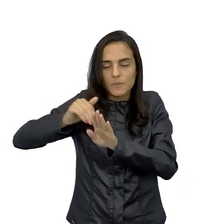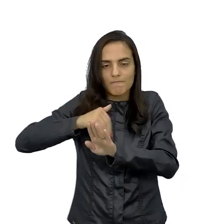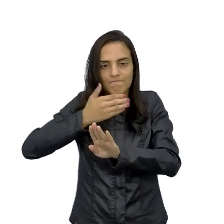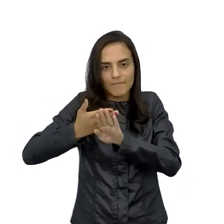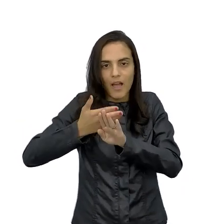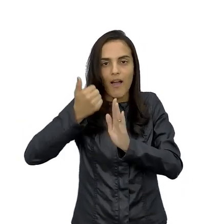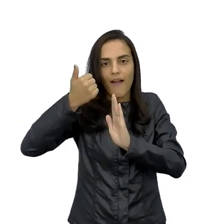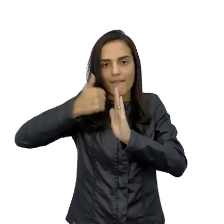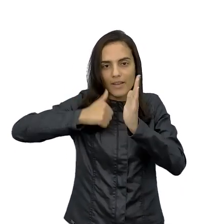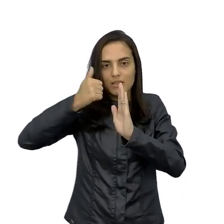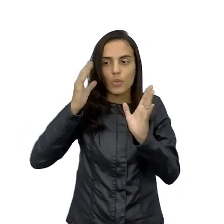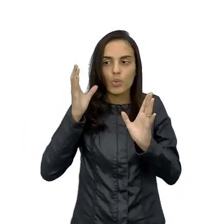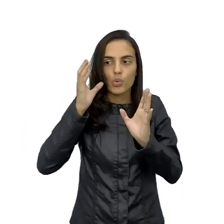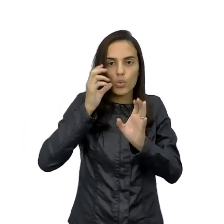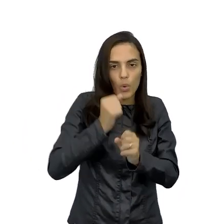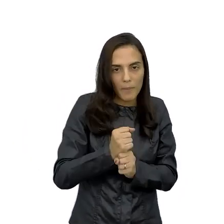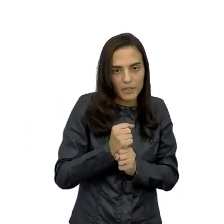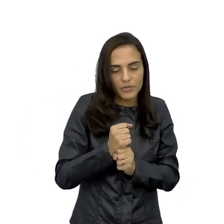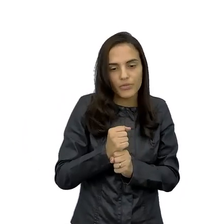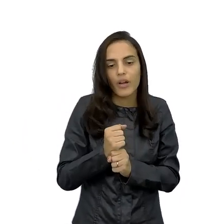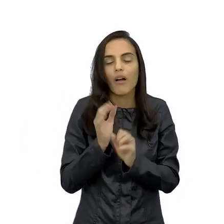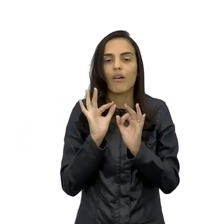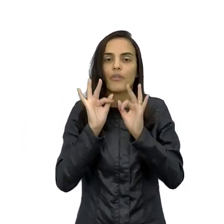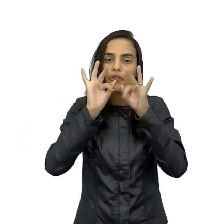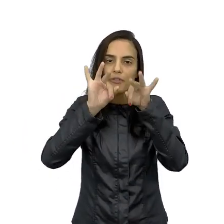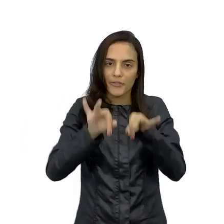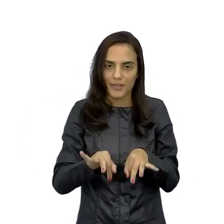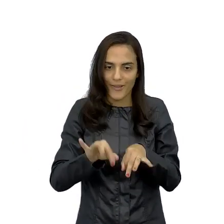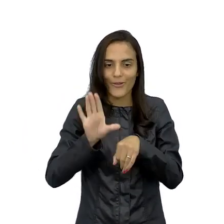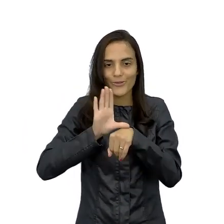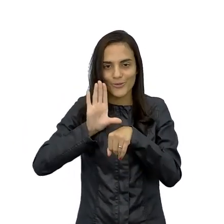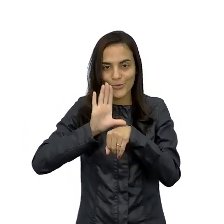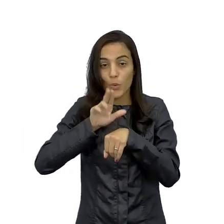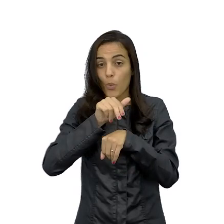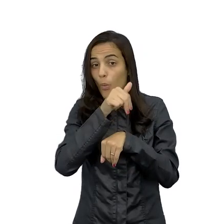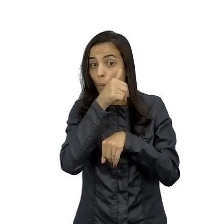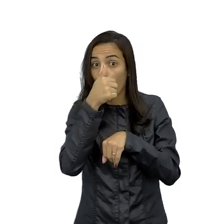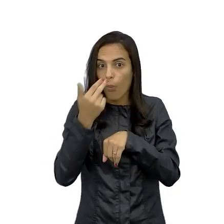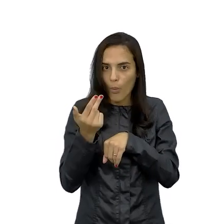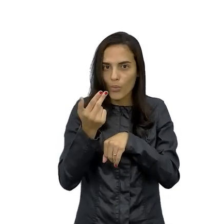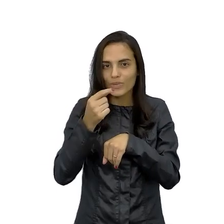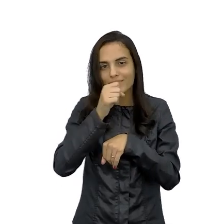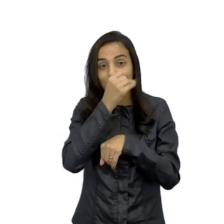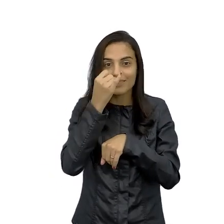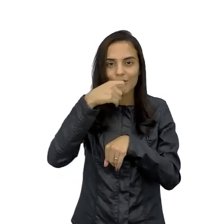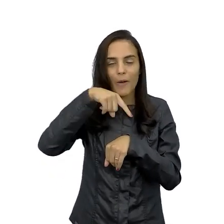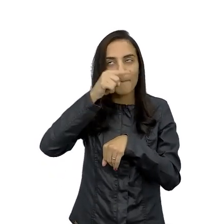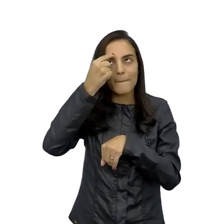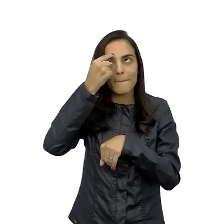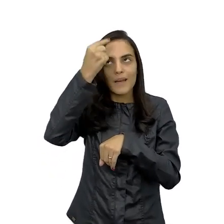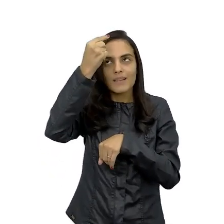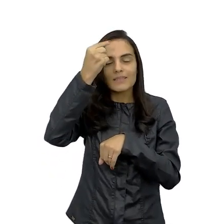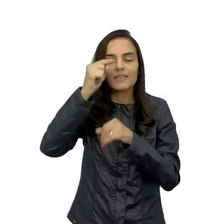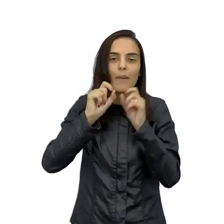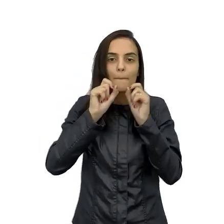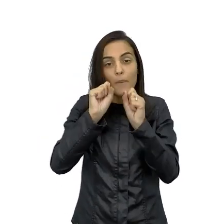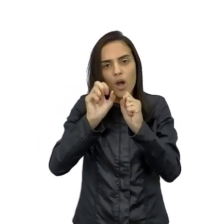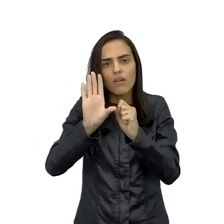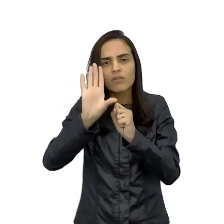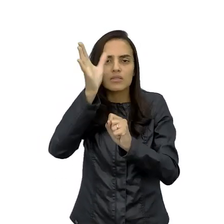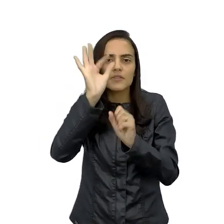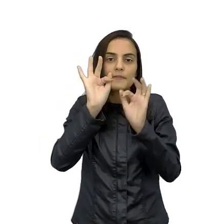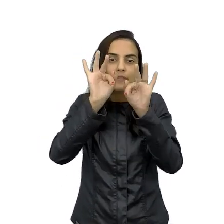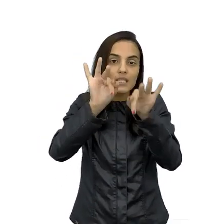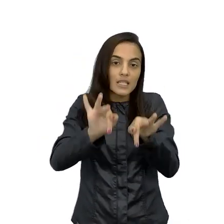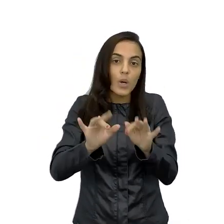a avaliação somativa, ela se dá ao final de um curso, ou se a gente for pensar também, ela pode estar acontecendo no final